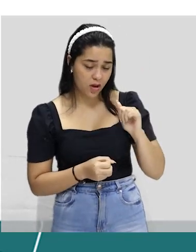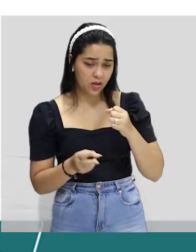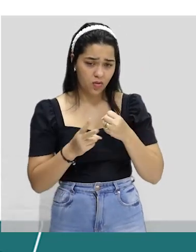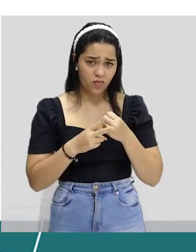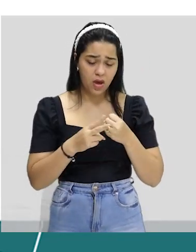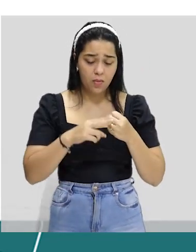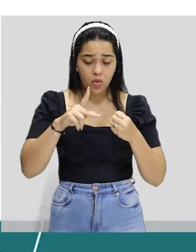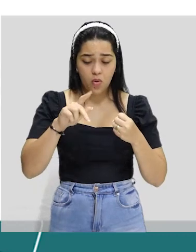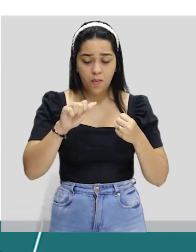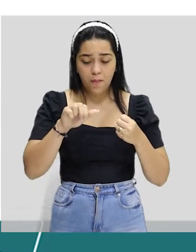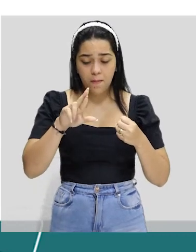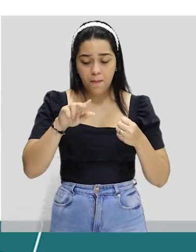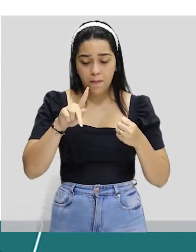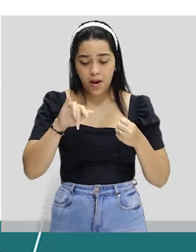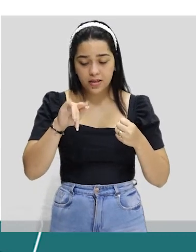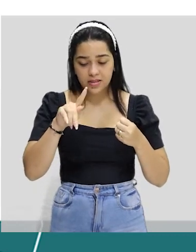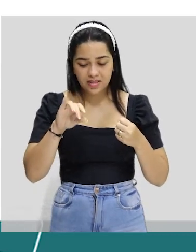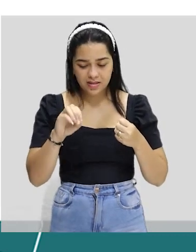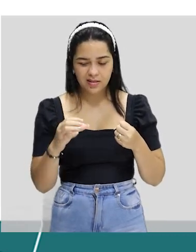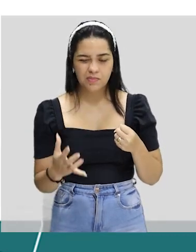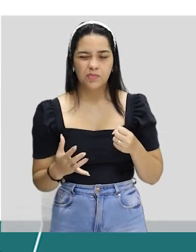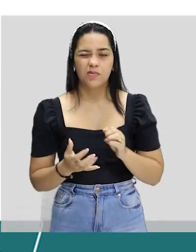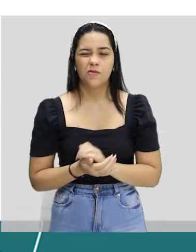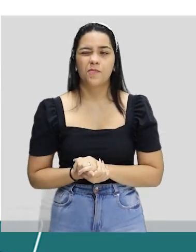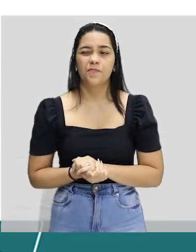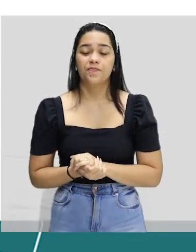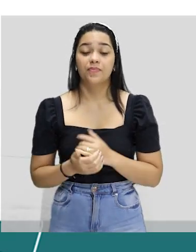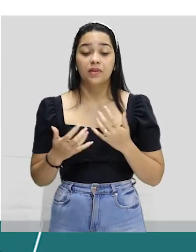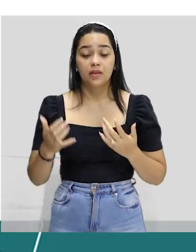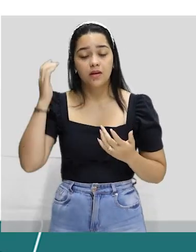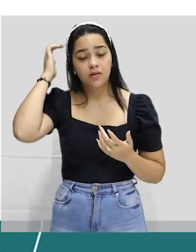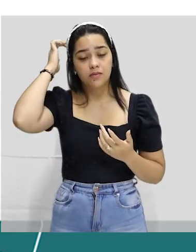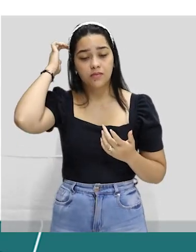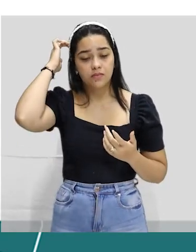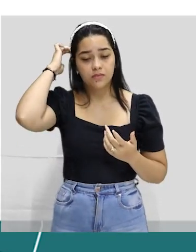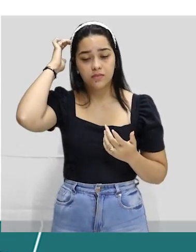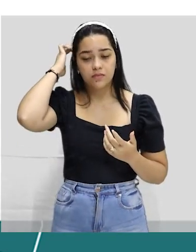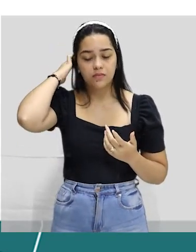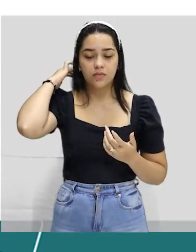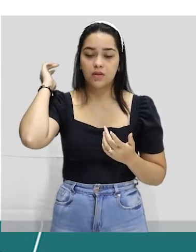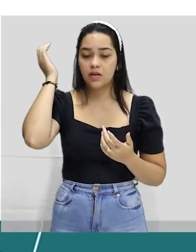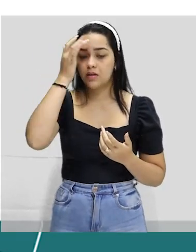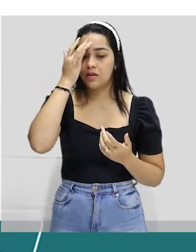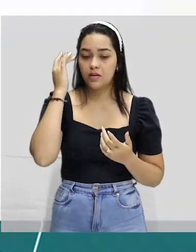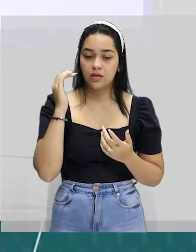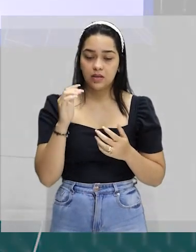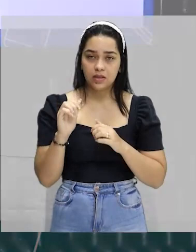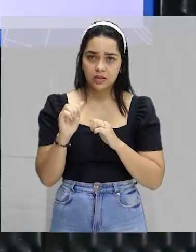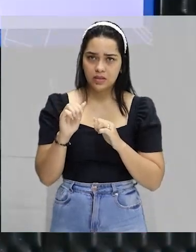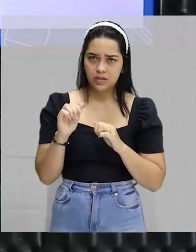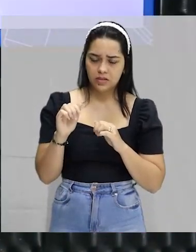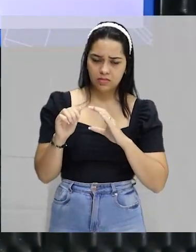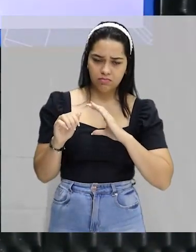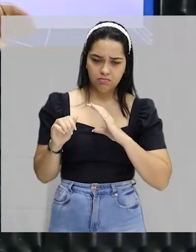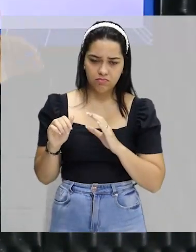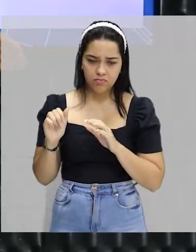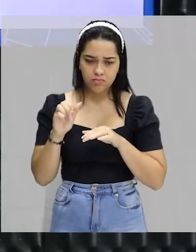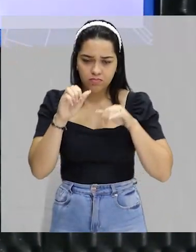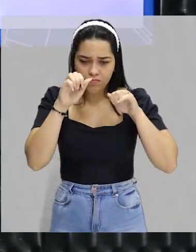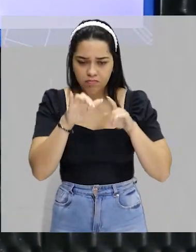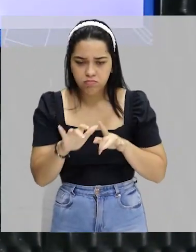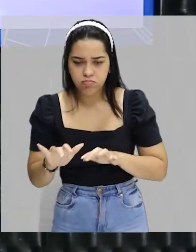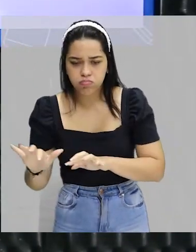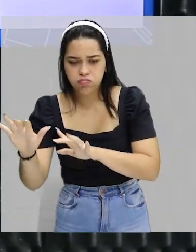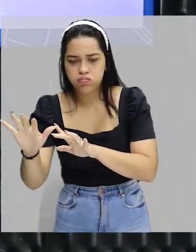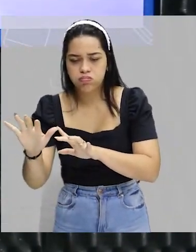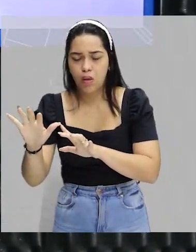eu falei que constitui nome, né? Então, ou então, os selvagens